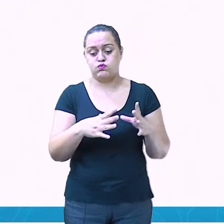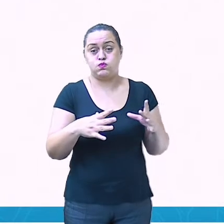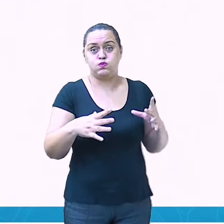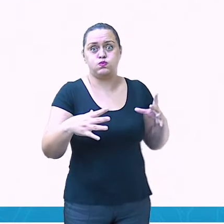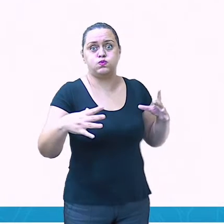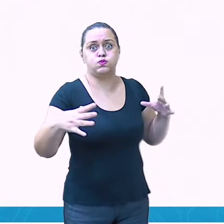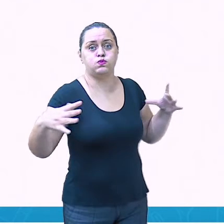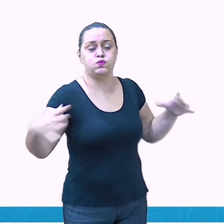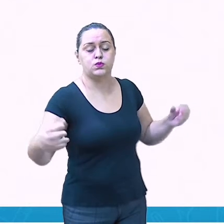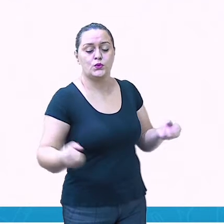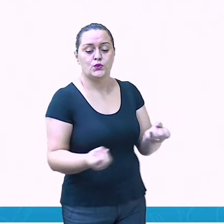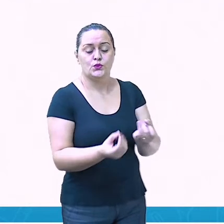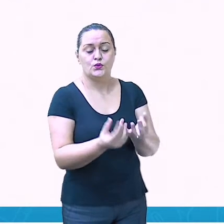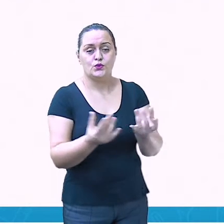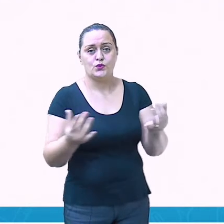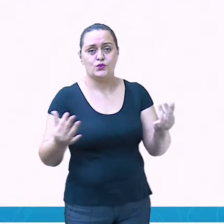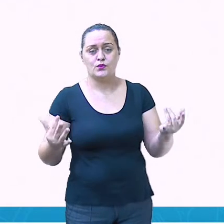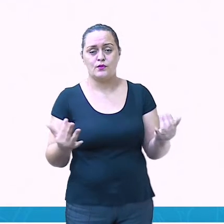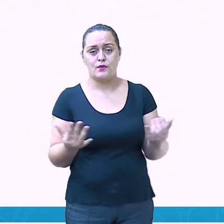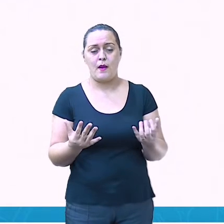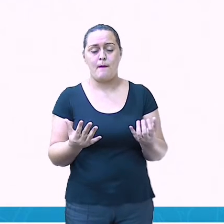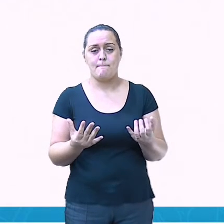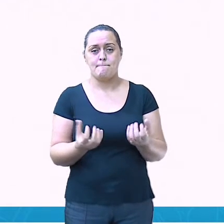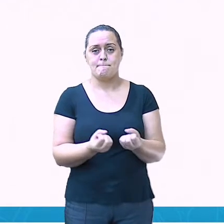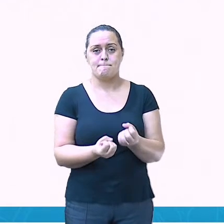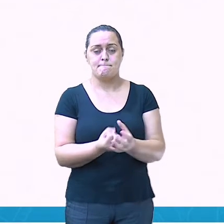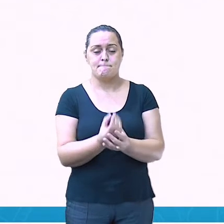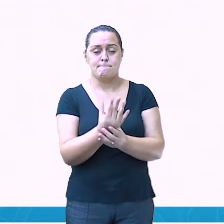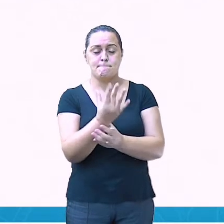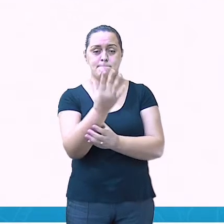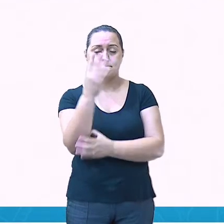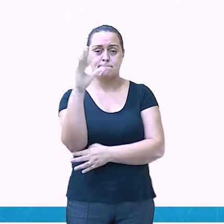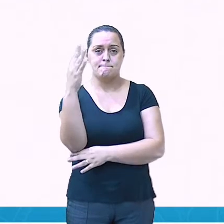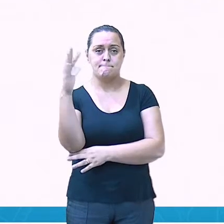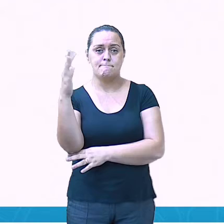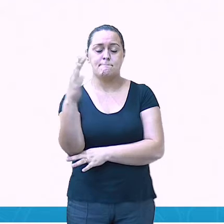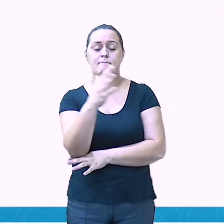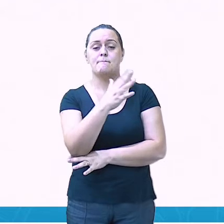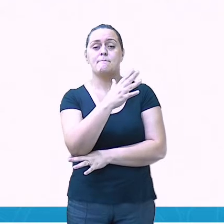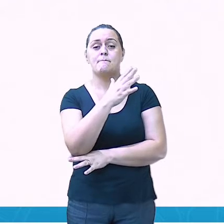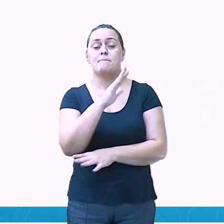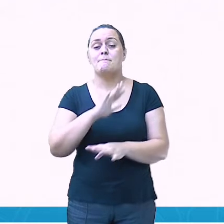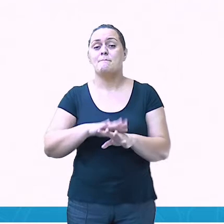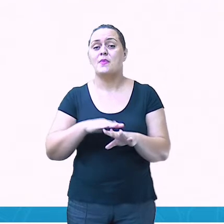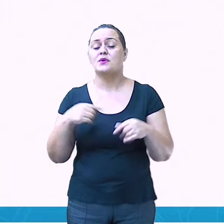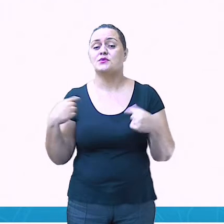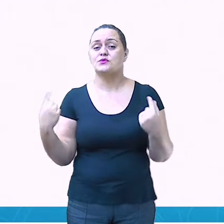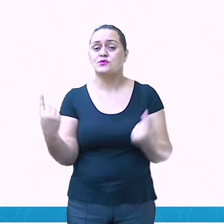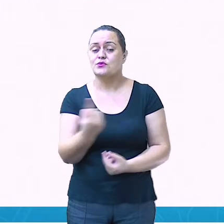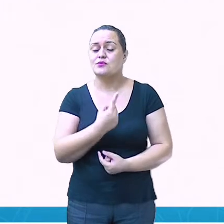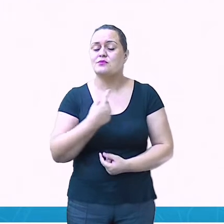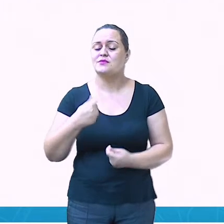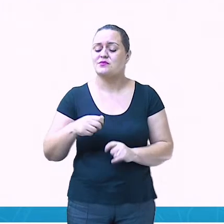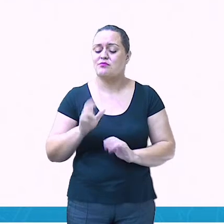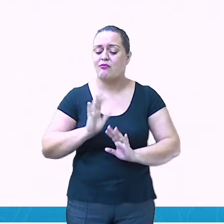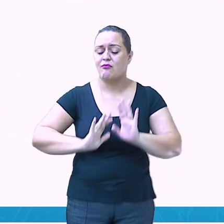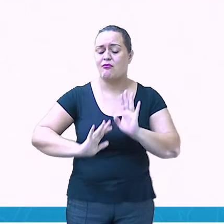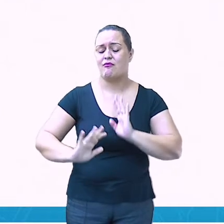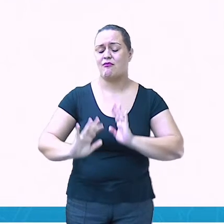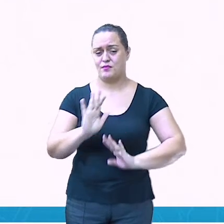para que isto seja algo constante? Eu vou ali, planto